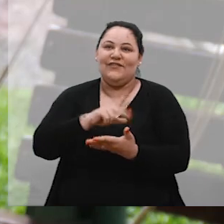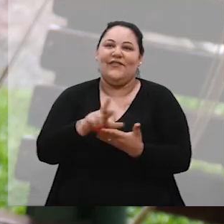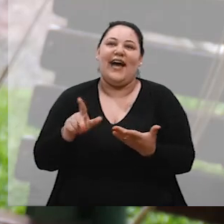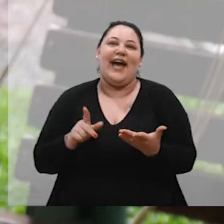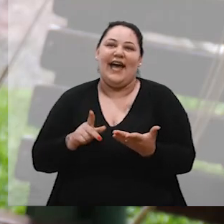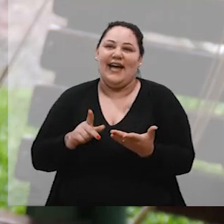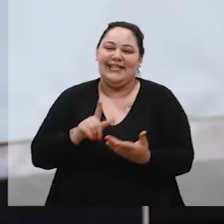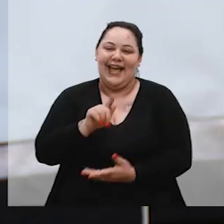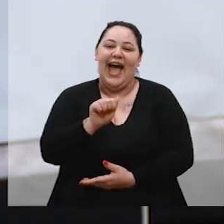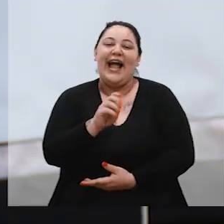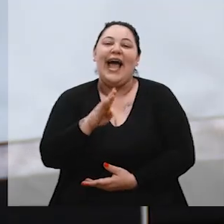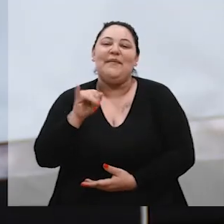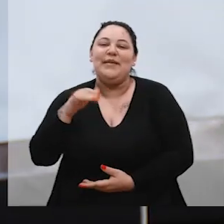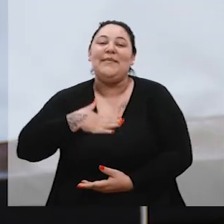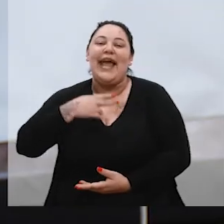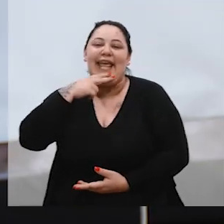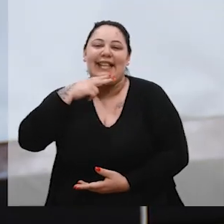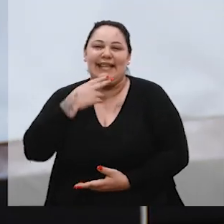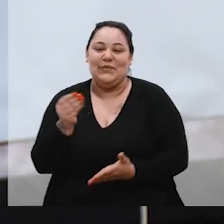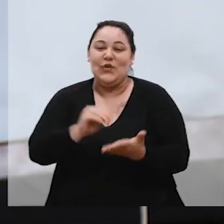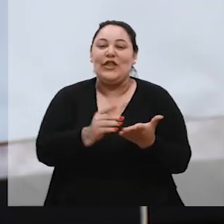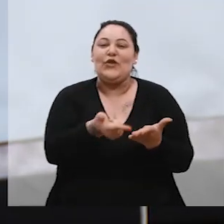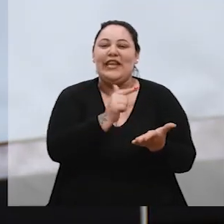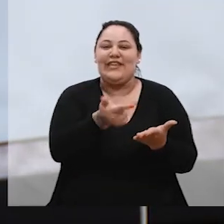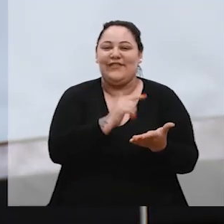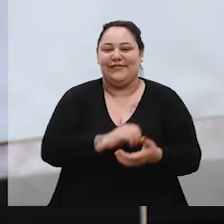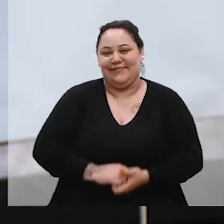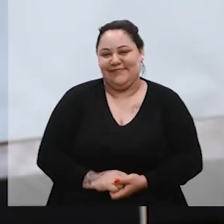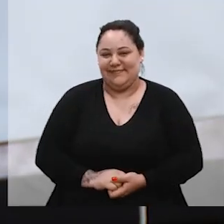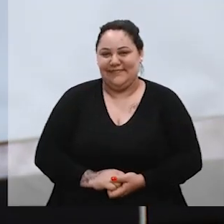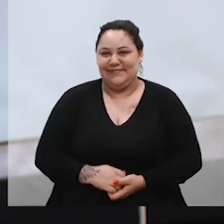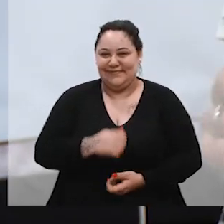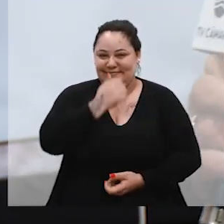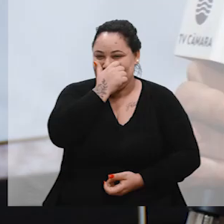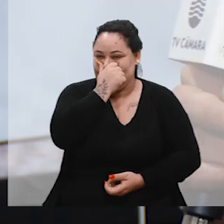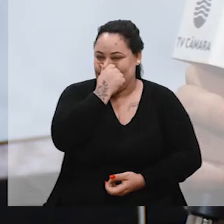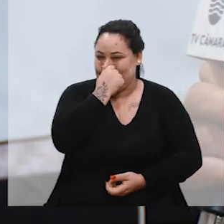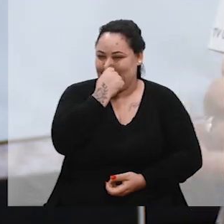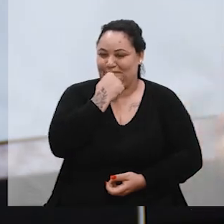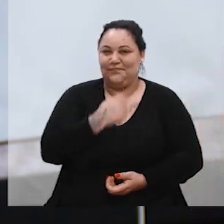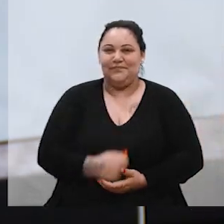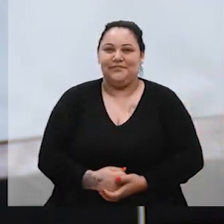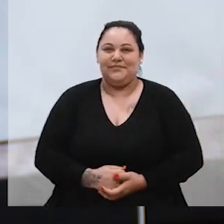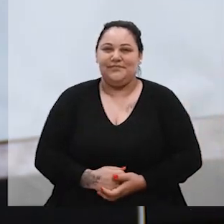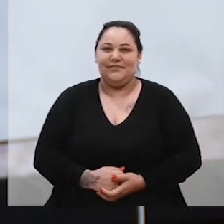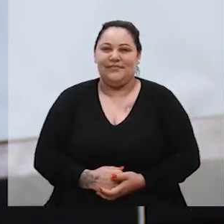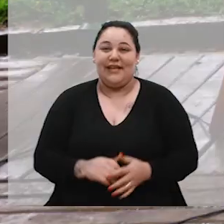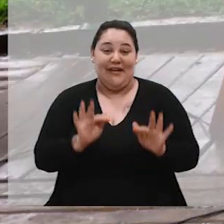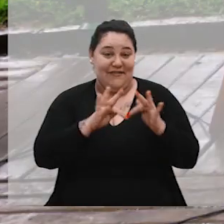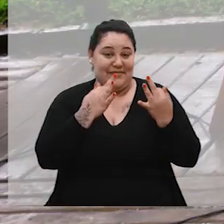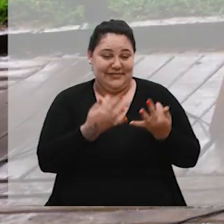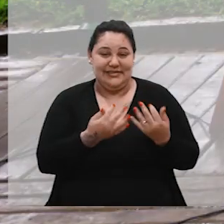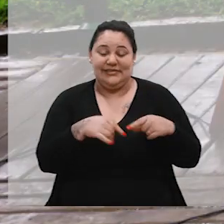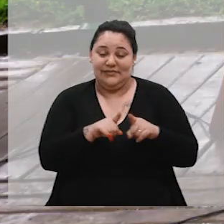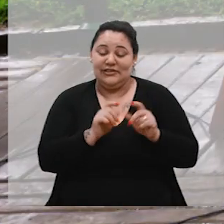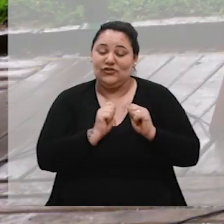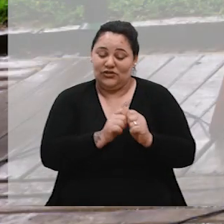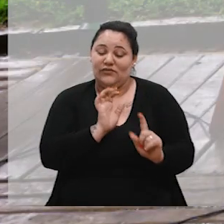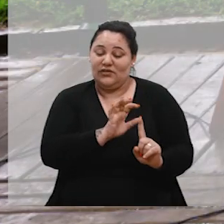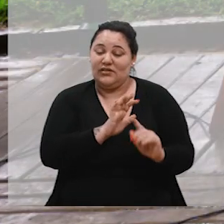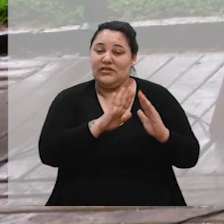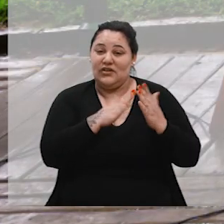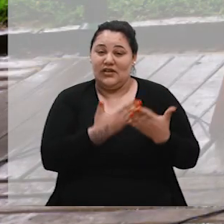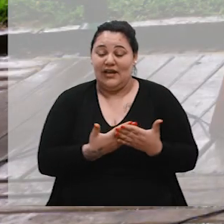Gabi por lá, saracoteando. Além de a família ser estimulante, né? A escola, a família também é